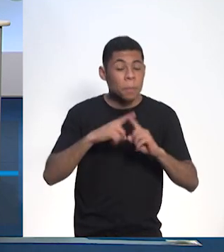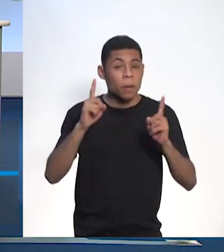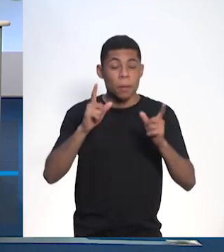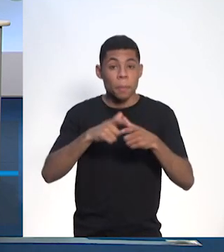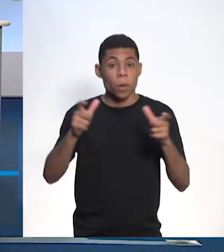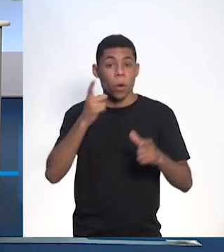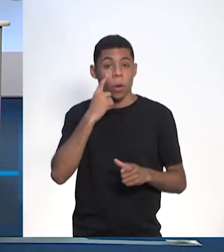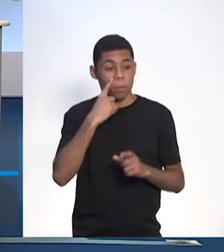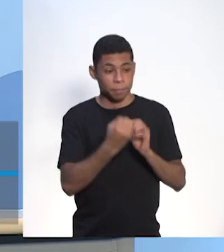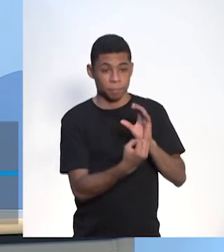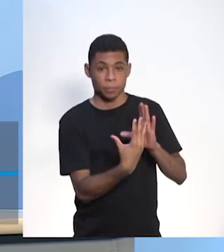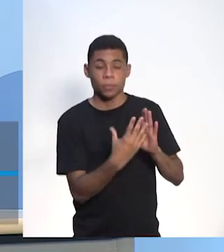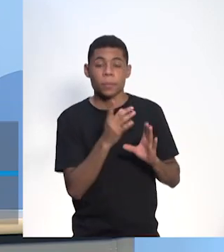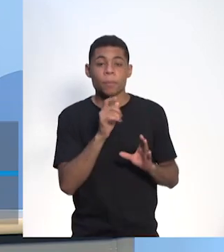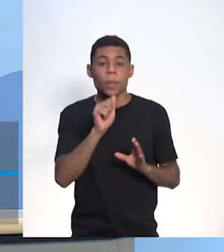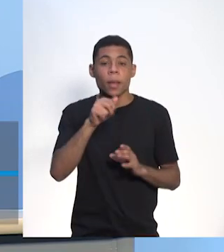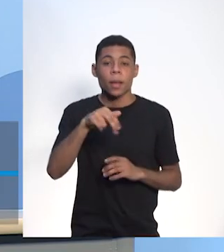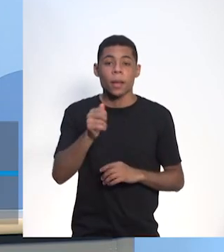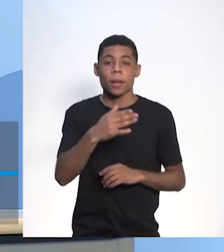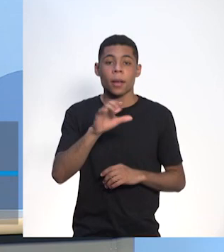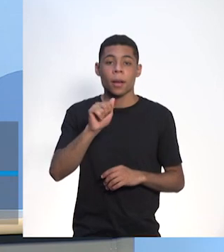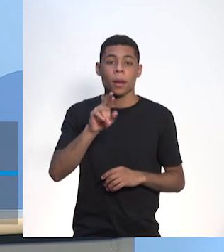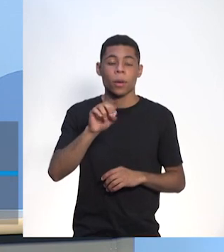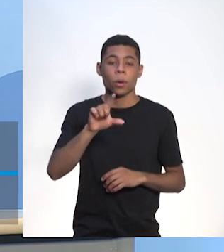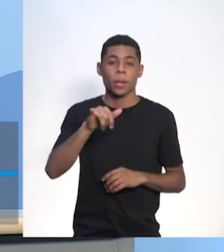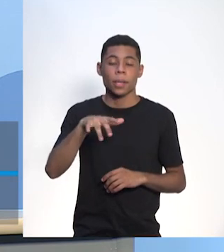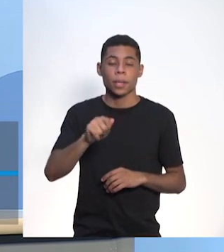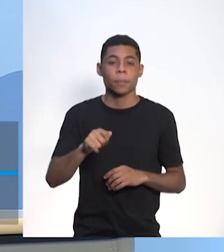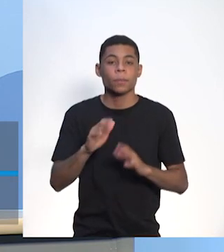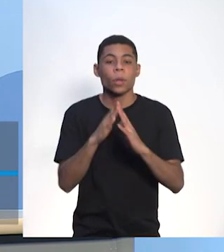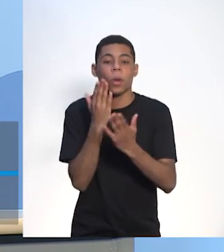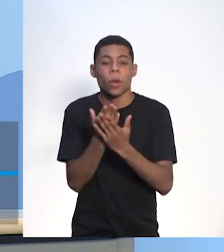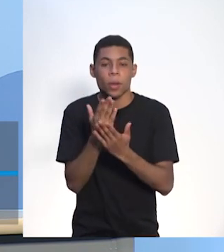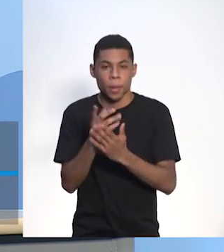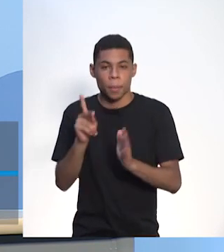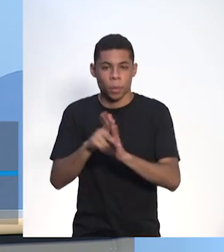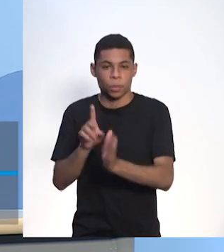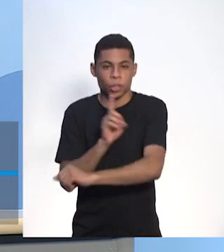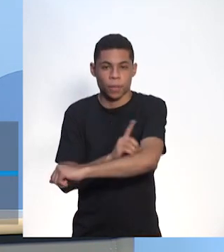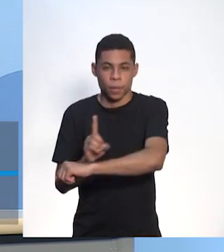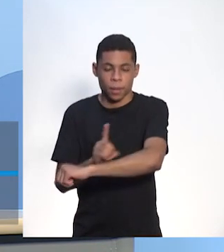não, apareceu aqui, ó. Ana Carolina, da Escola Padre Anchieta, lá de Diadema.